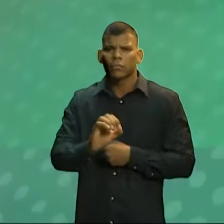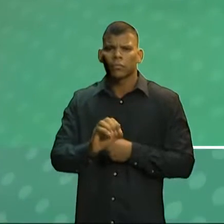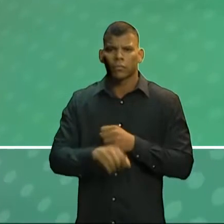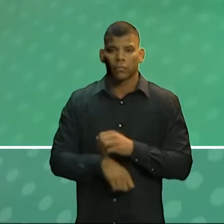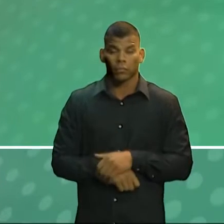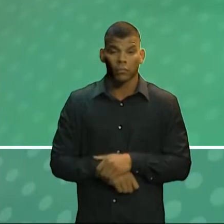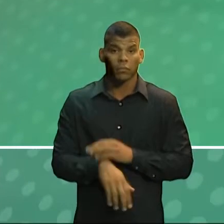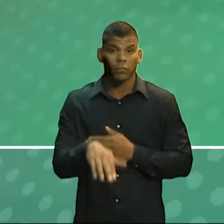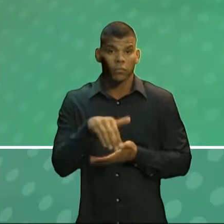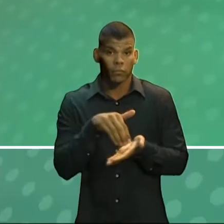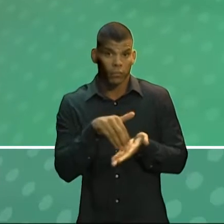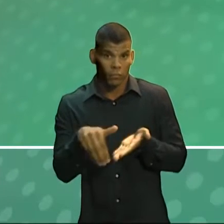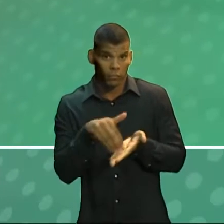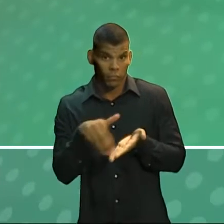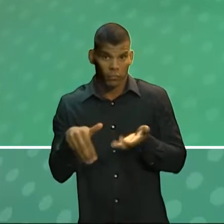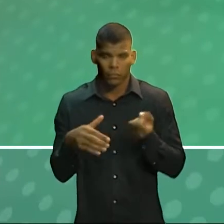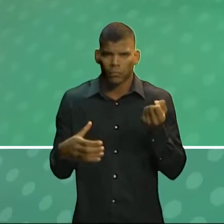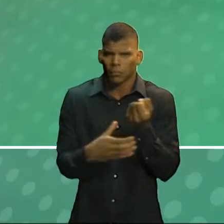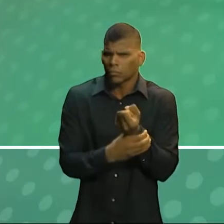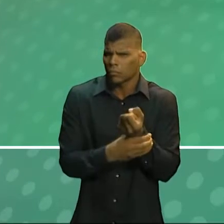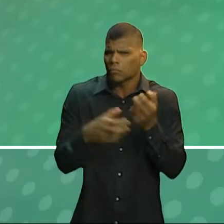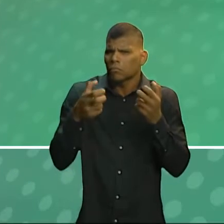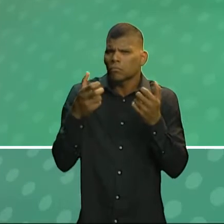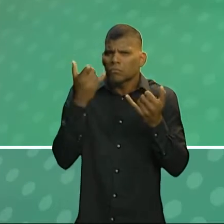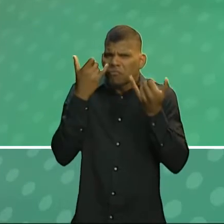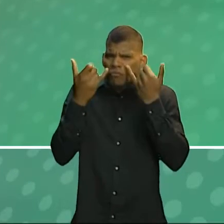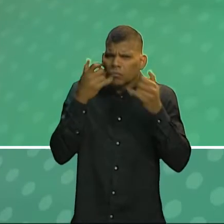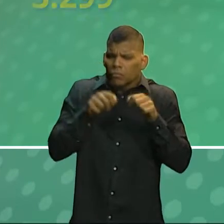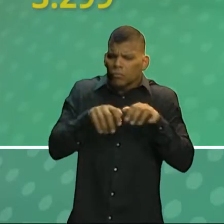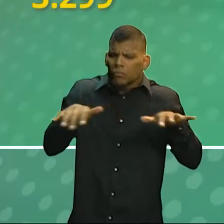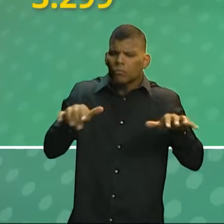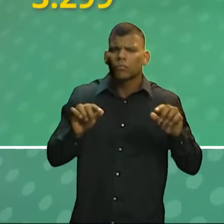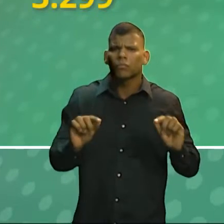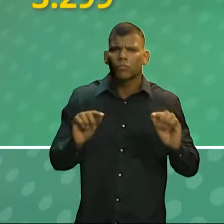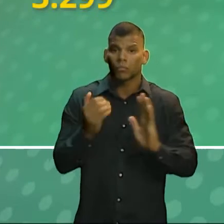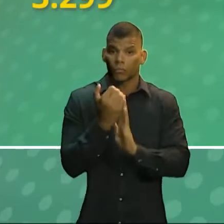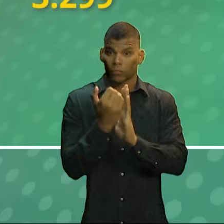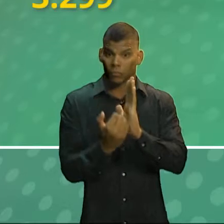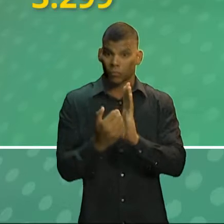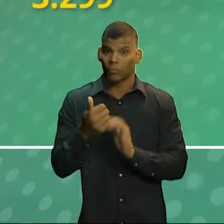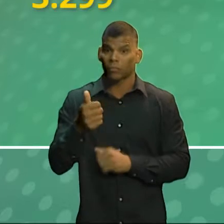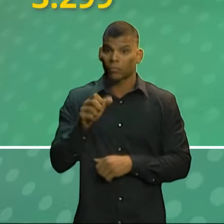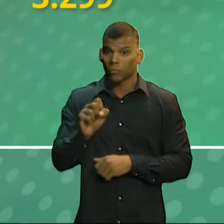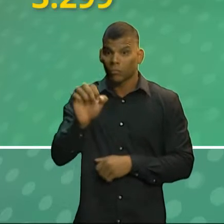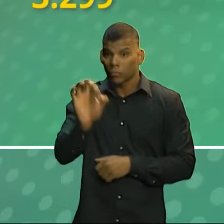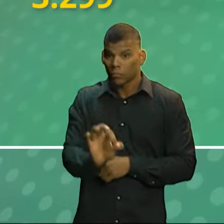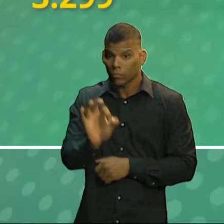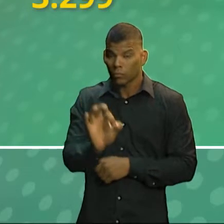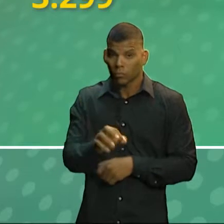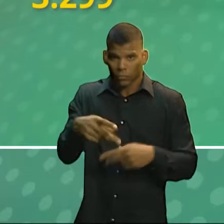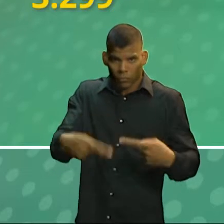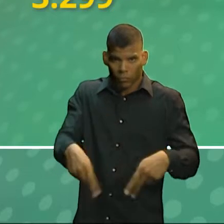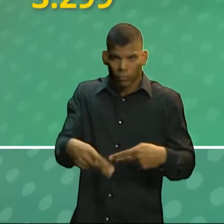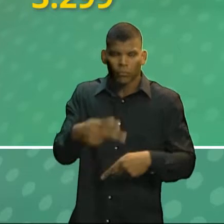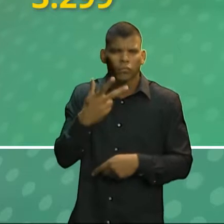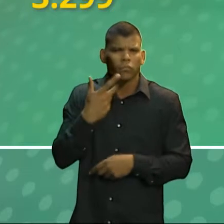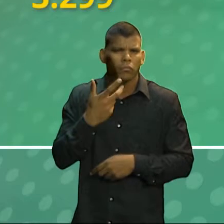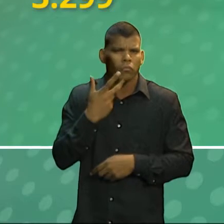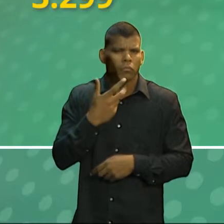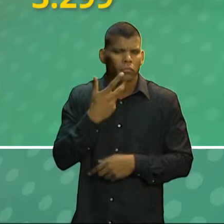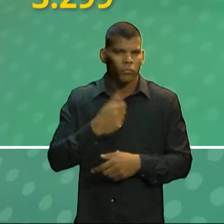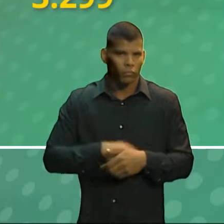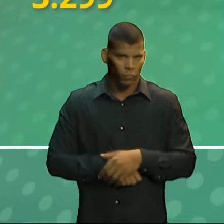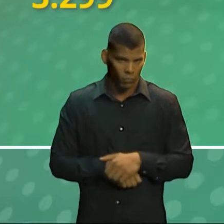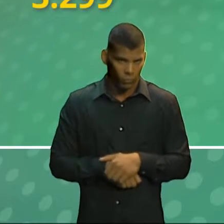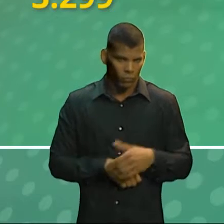a Secretaria de Segurança, houve uma redução de 18% nas mortes provocadas por crimes violentos no Ceará. Em